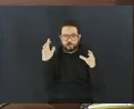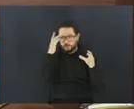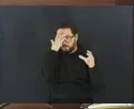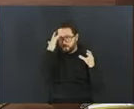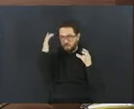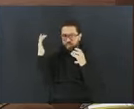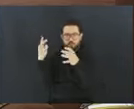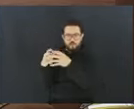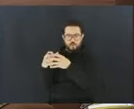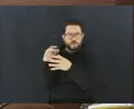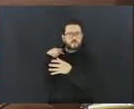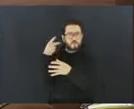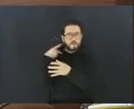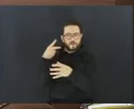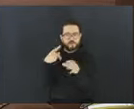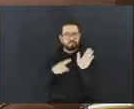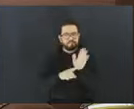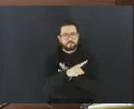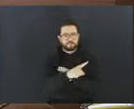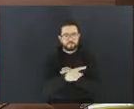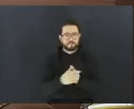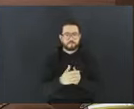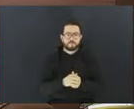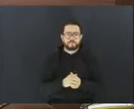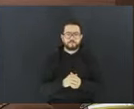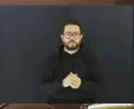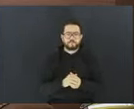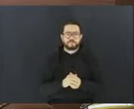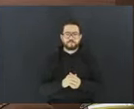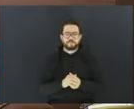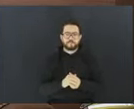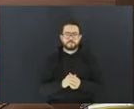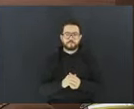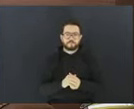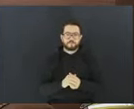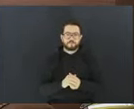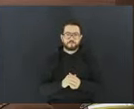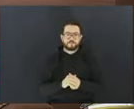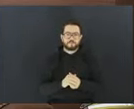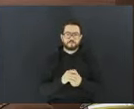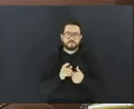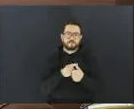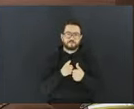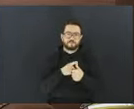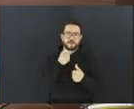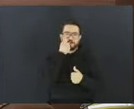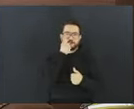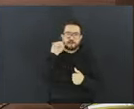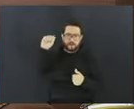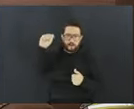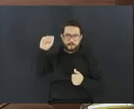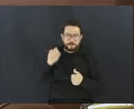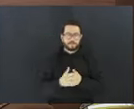Piccolo, e voltando o vereador Dalton e vereador Serginho do Posto. Então, vereador Salles do Fazendinha,